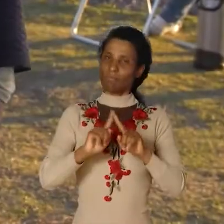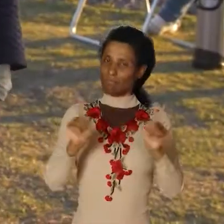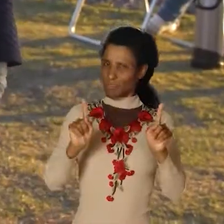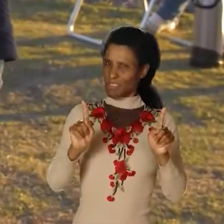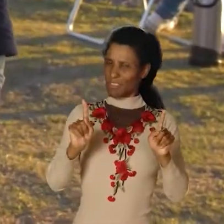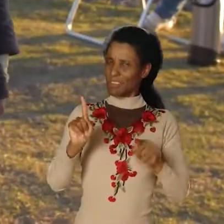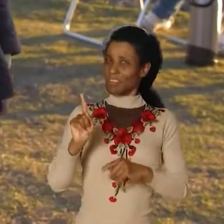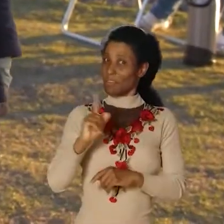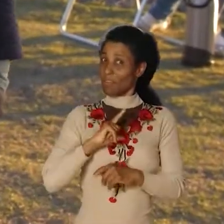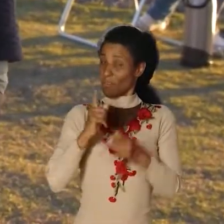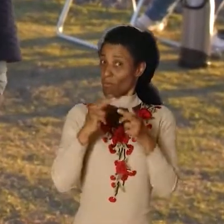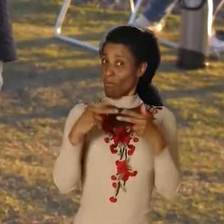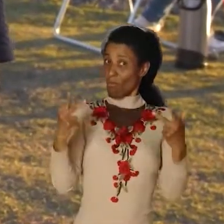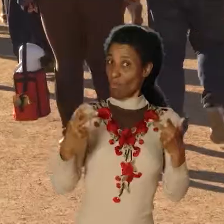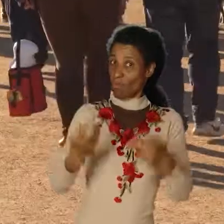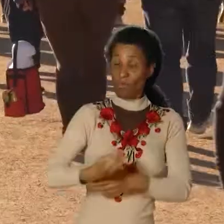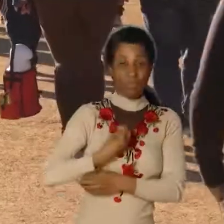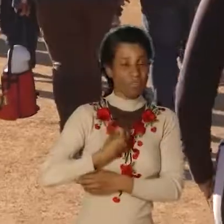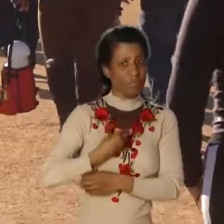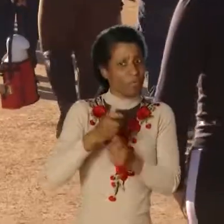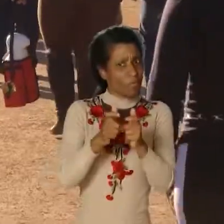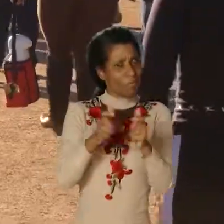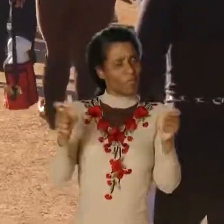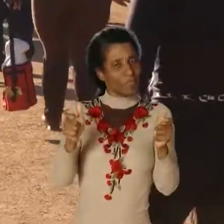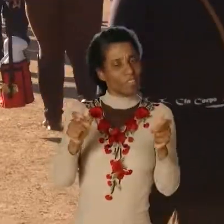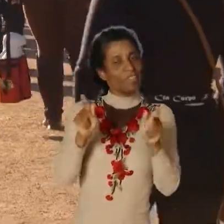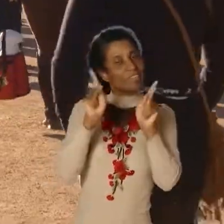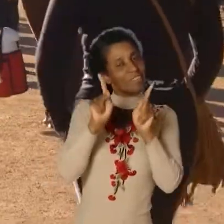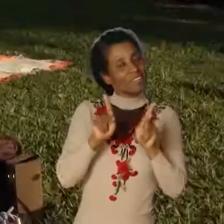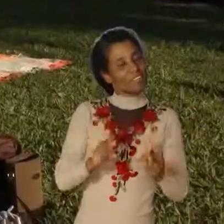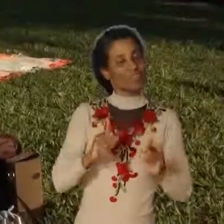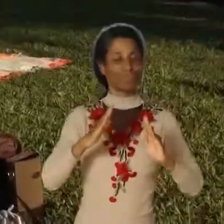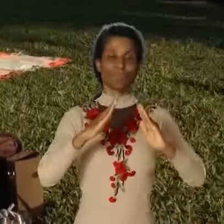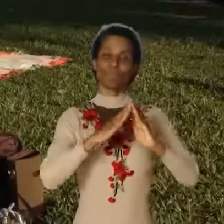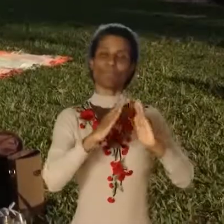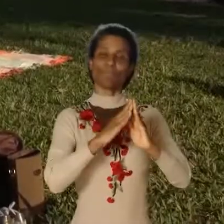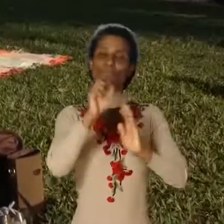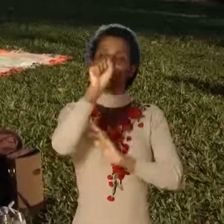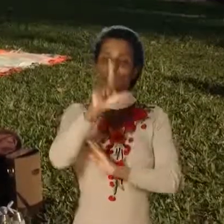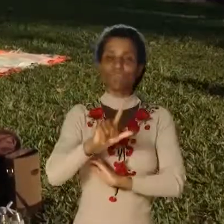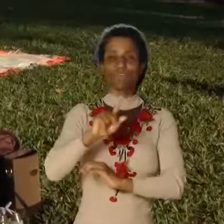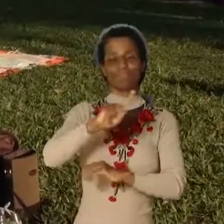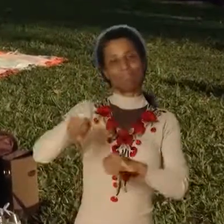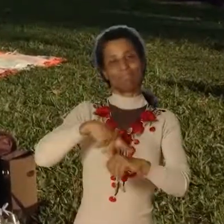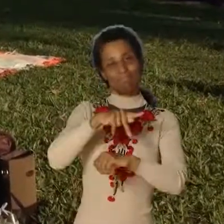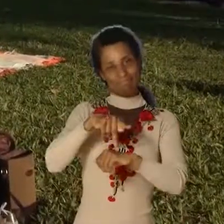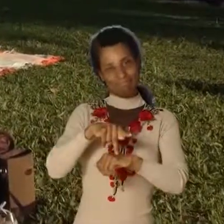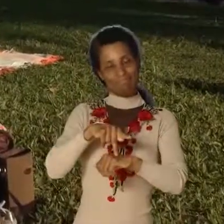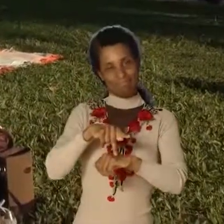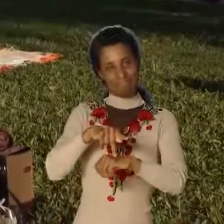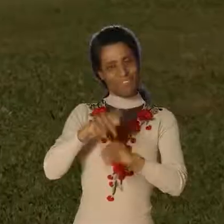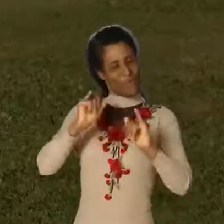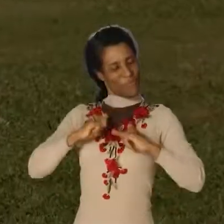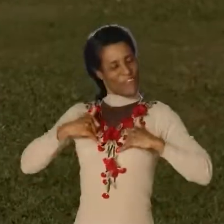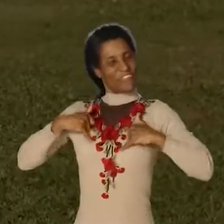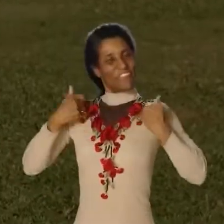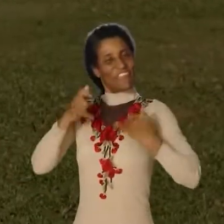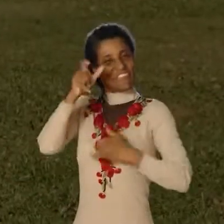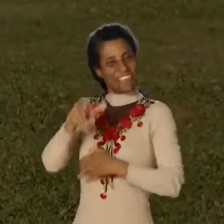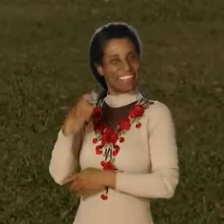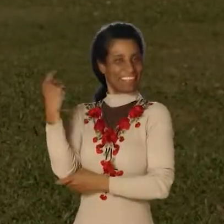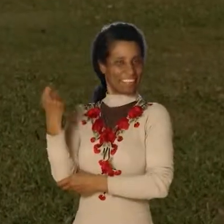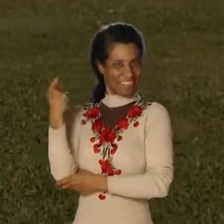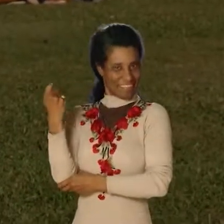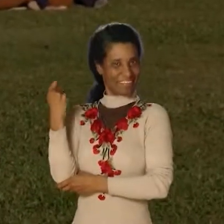Mas algo está muito presente na maioria das pessoas que habitam o extremo sul do país: o orgulho